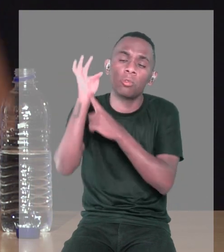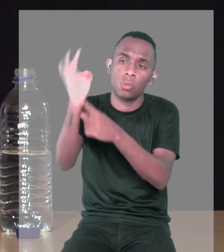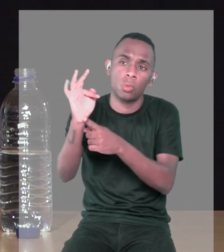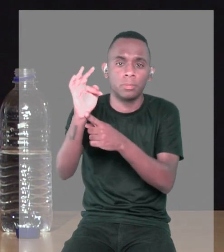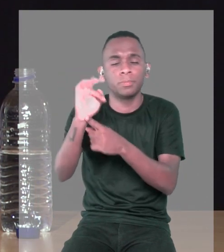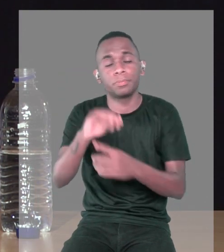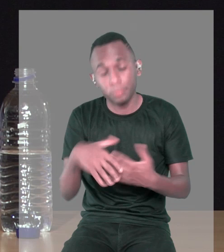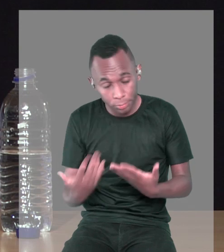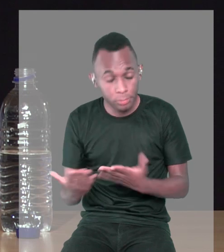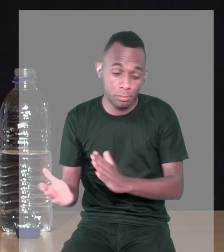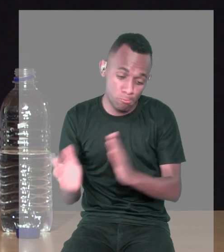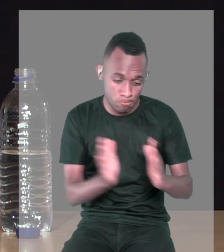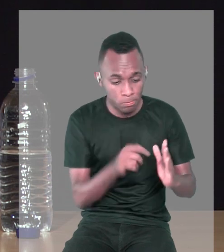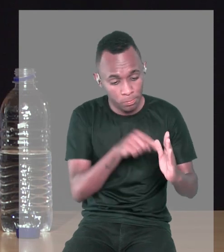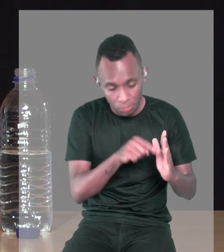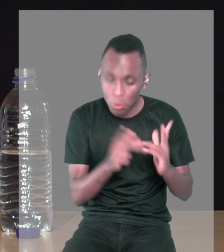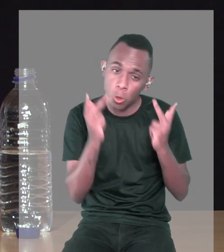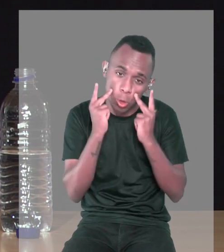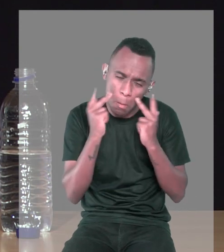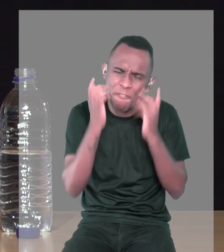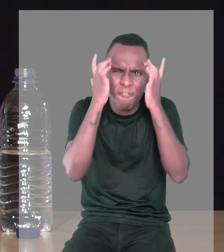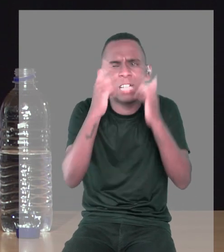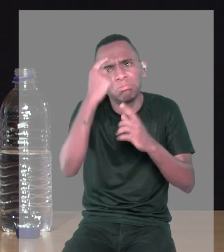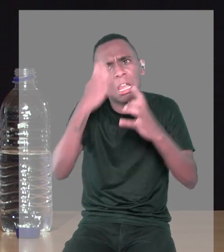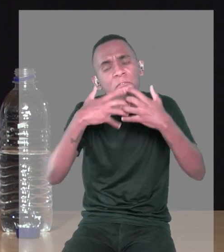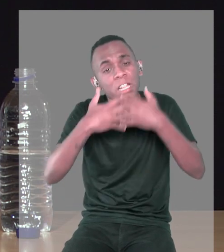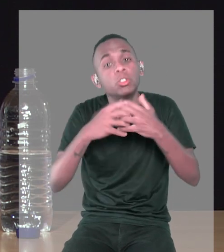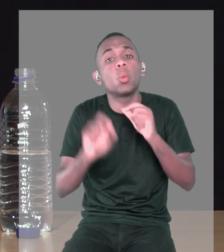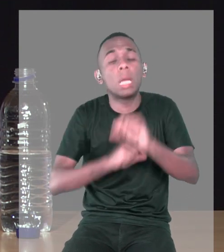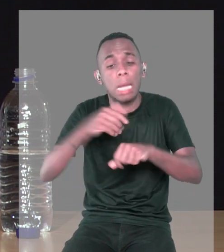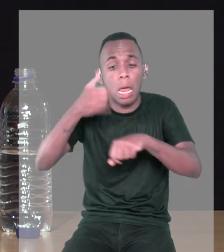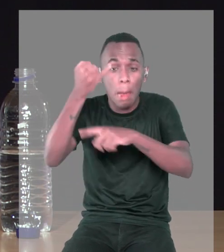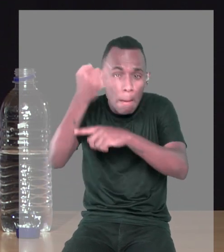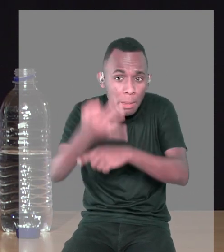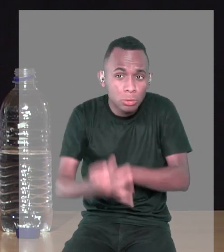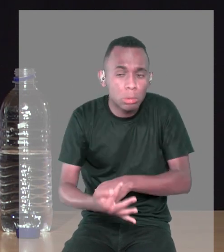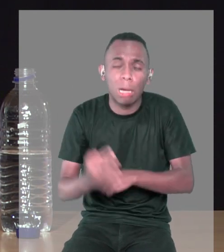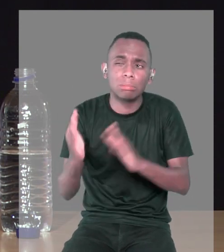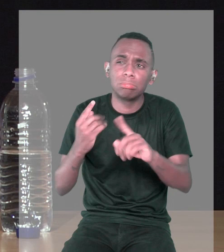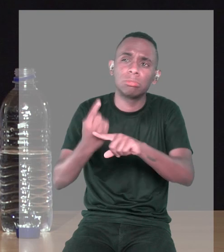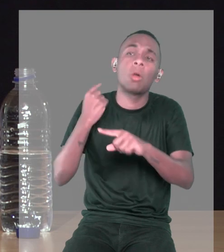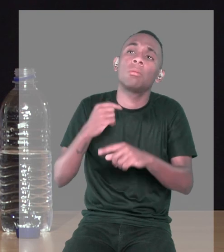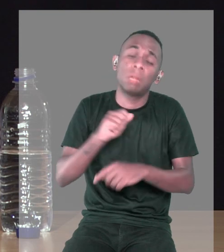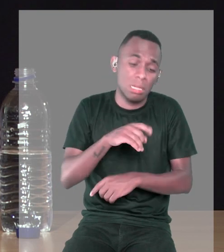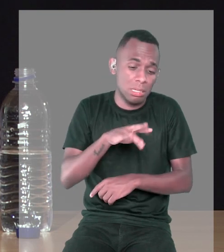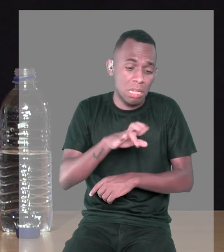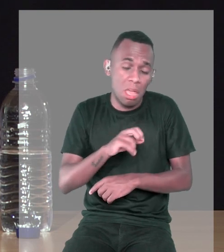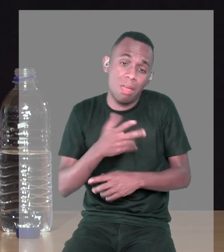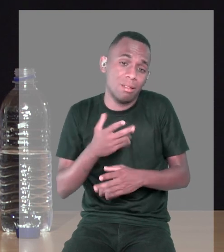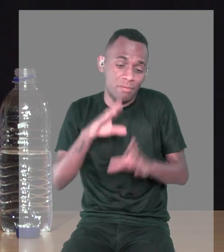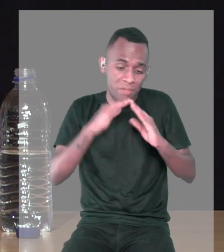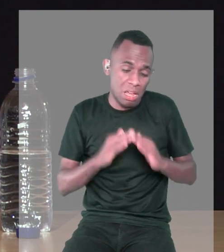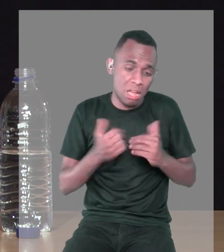um destino. Por um lado, mais prático, é fácil pensar que naquela noite André podia não ter